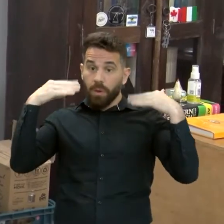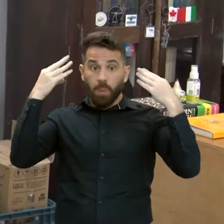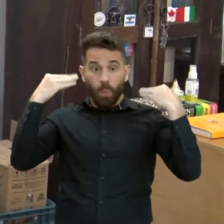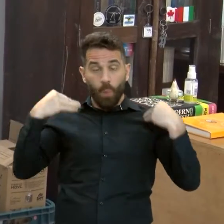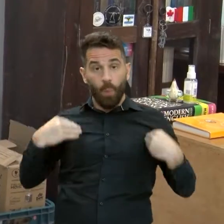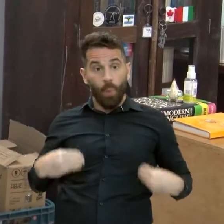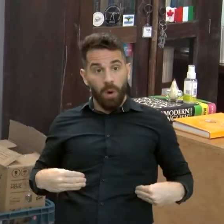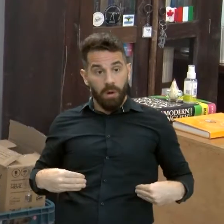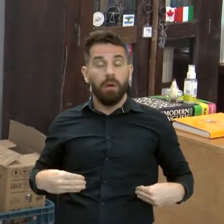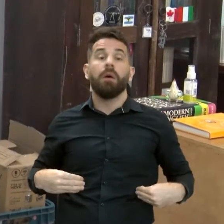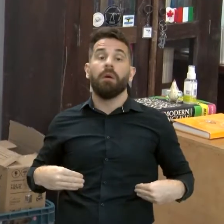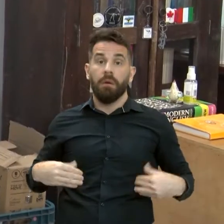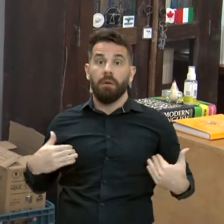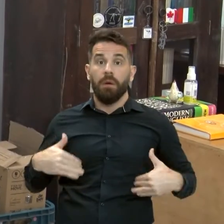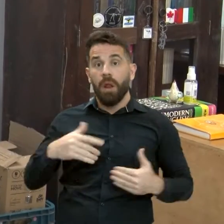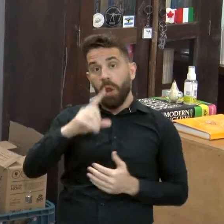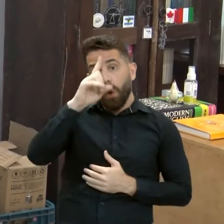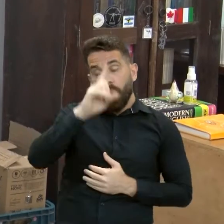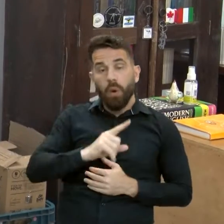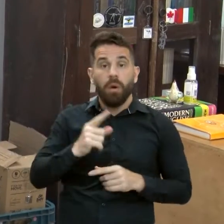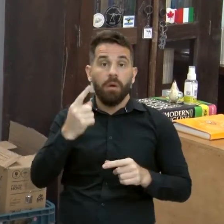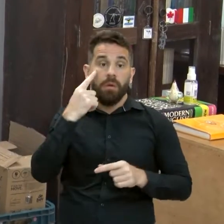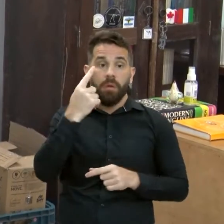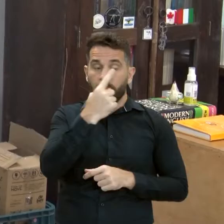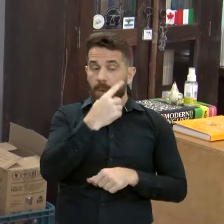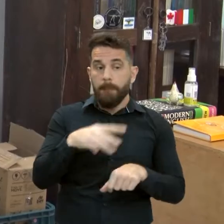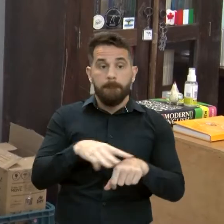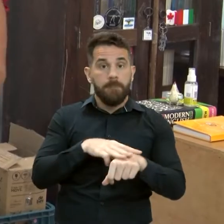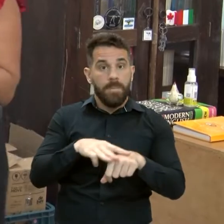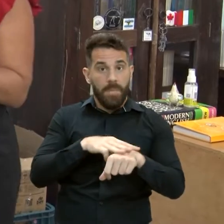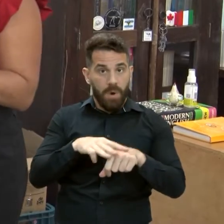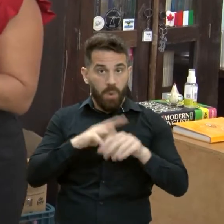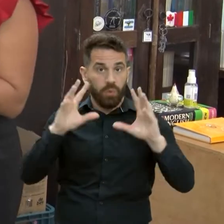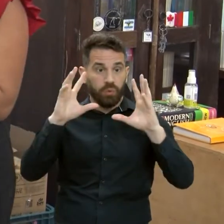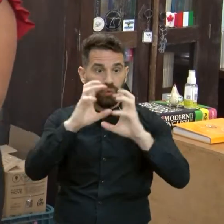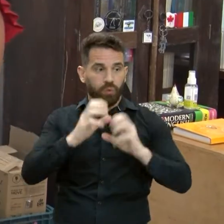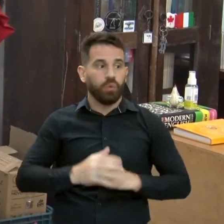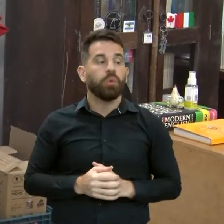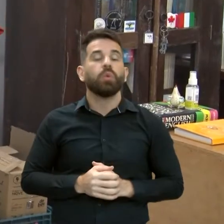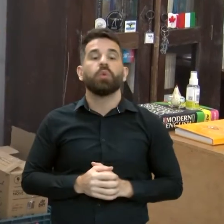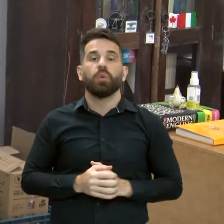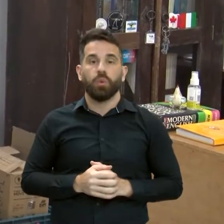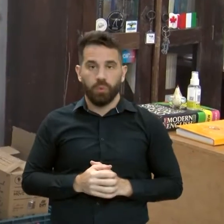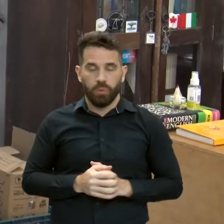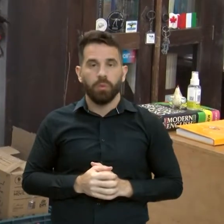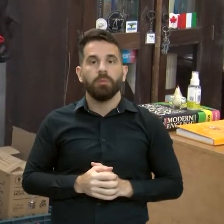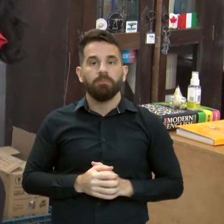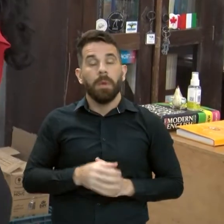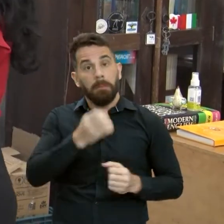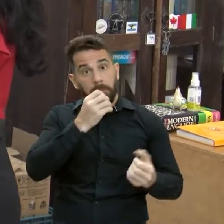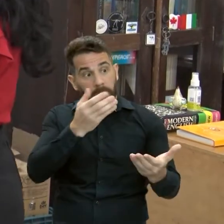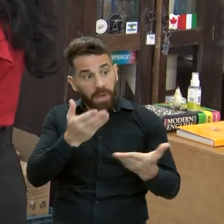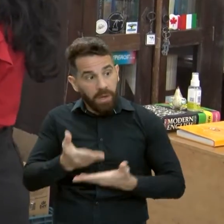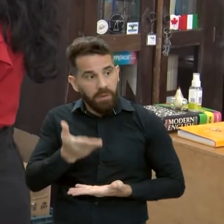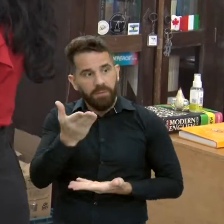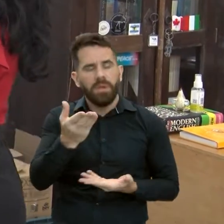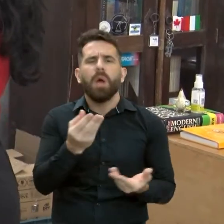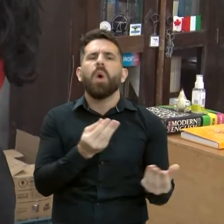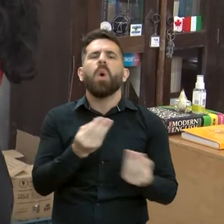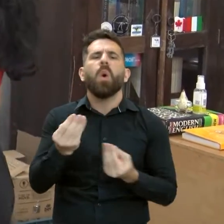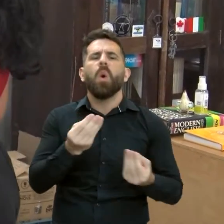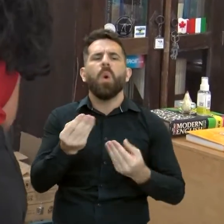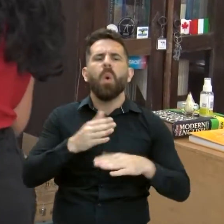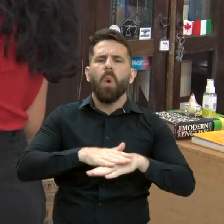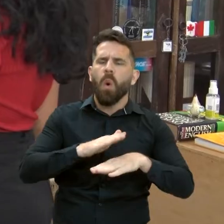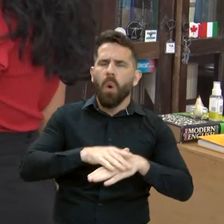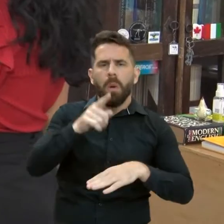castanhos escuros. Tudo bem, Beatriz? Seja bem-vinda aqui ao nosso programa e fala pra gente sobre a ideia desse blog, qual que é a ideia